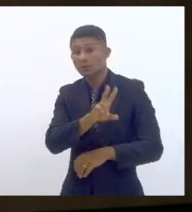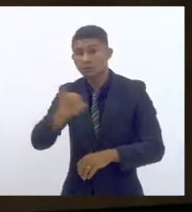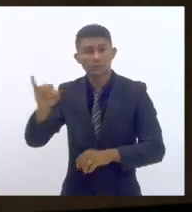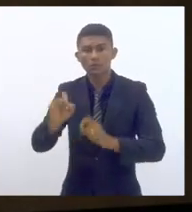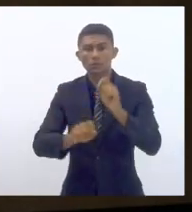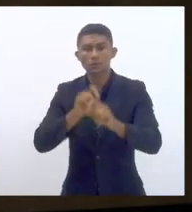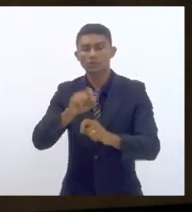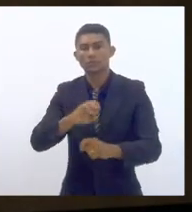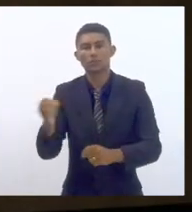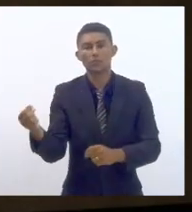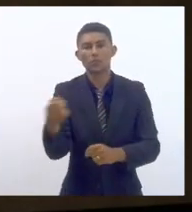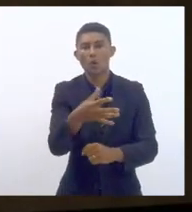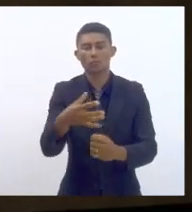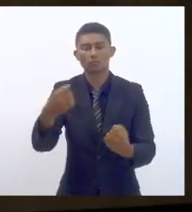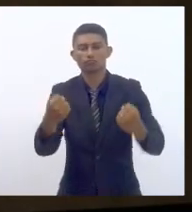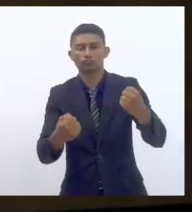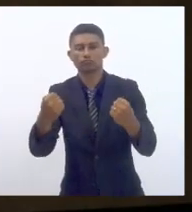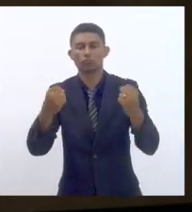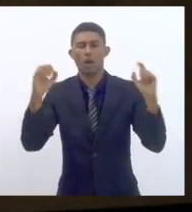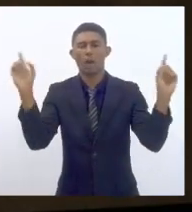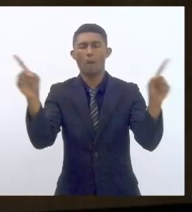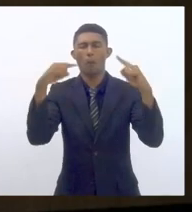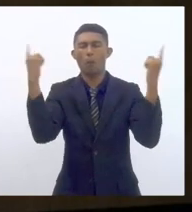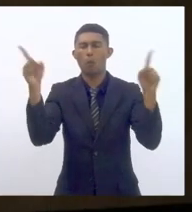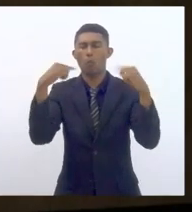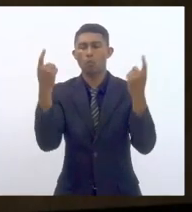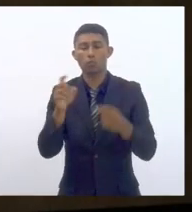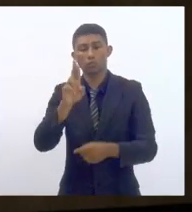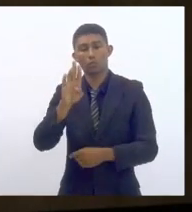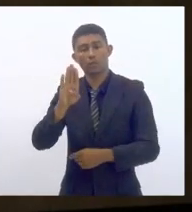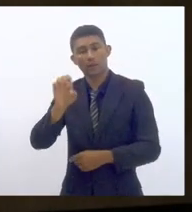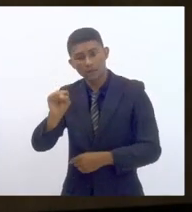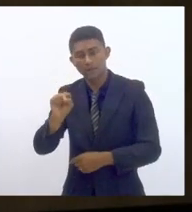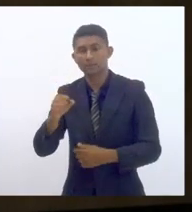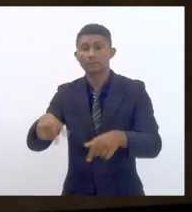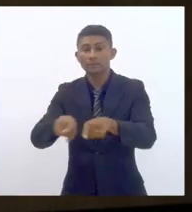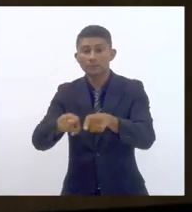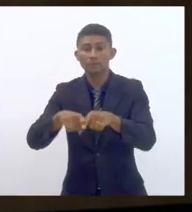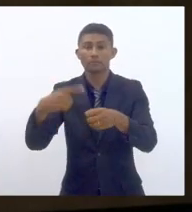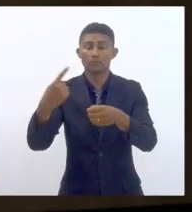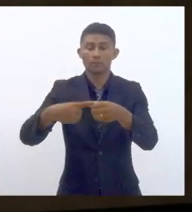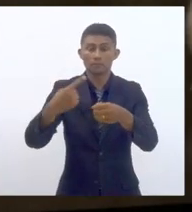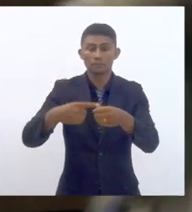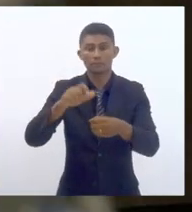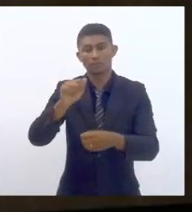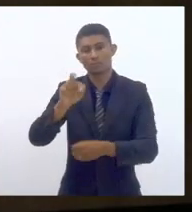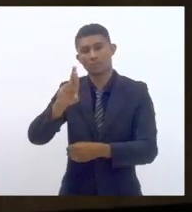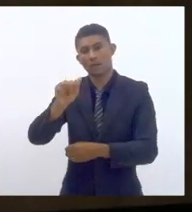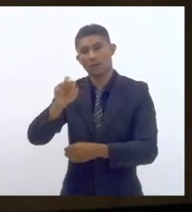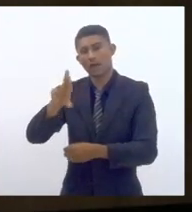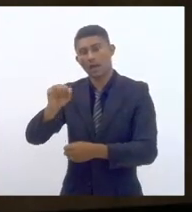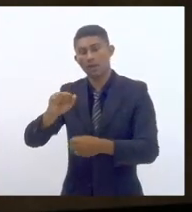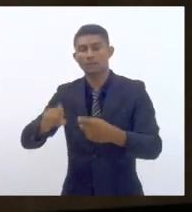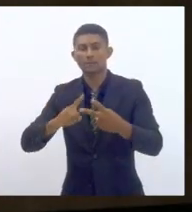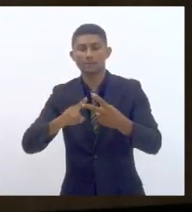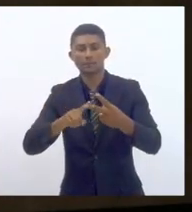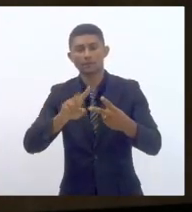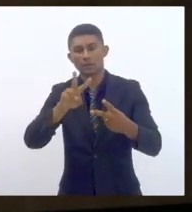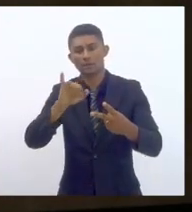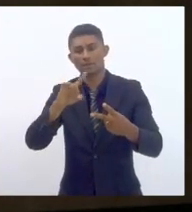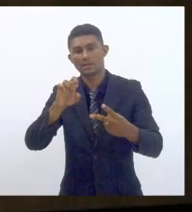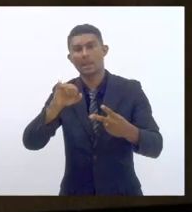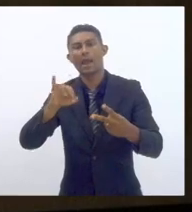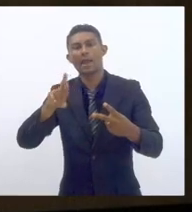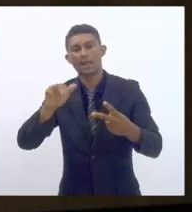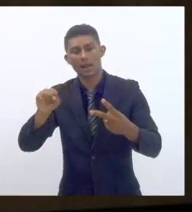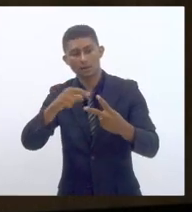nova ambulância para a UBS de Araras, que vai atender também o bairro Vale das Videiras, que faz divisa com o Partido Alferes,